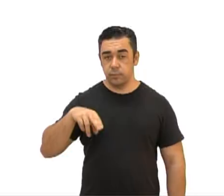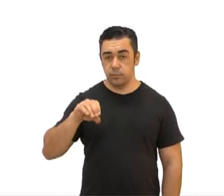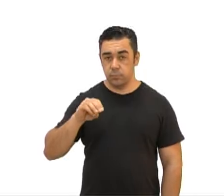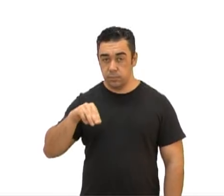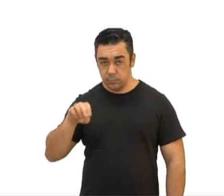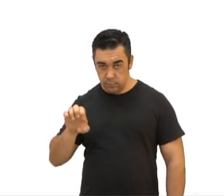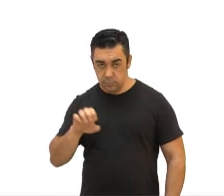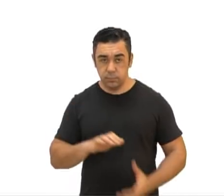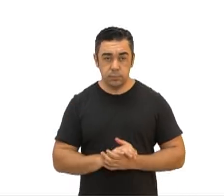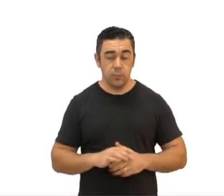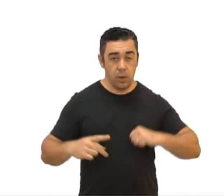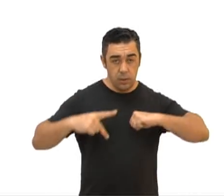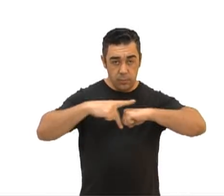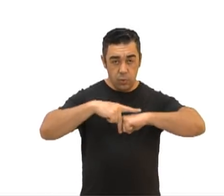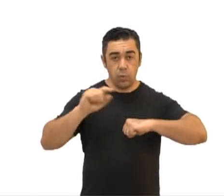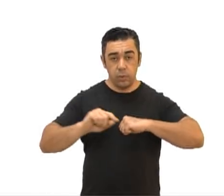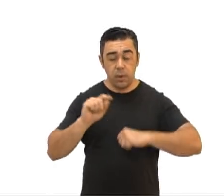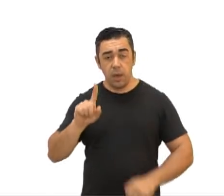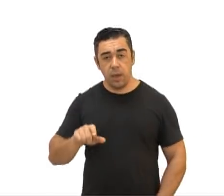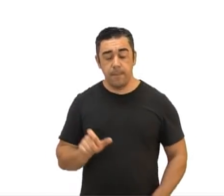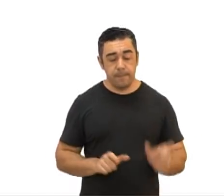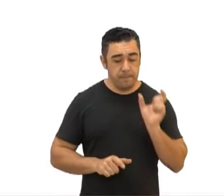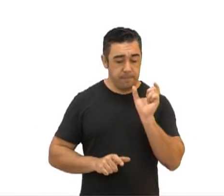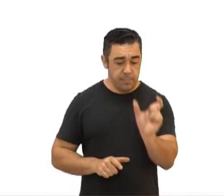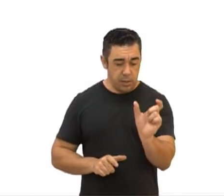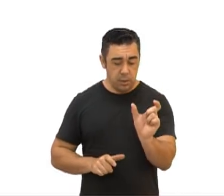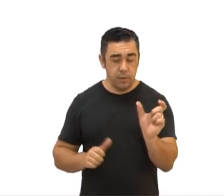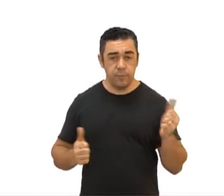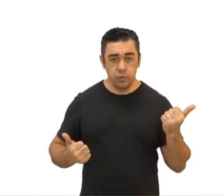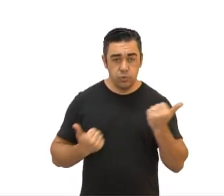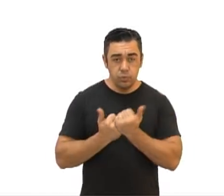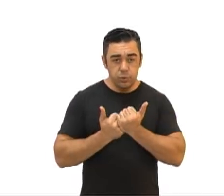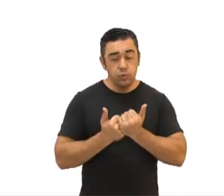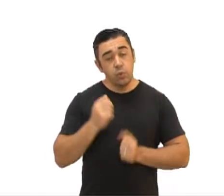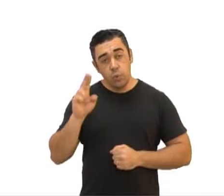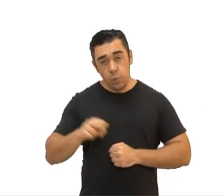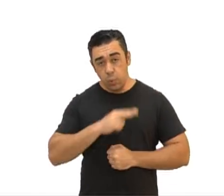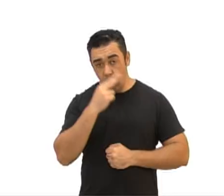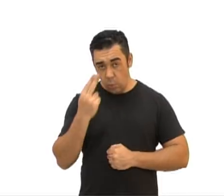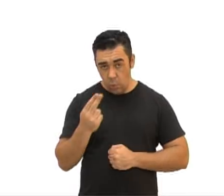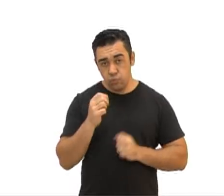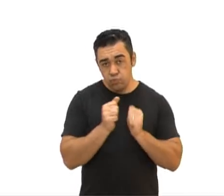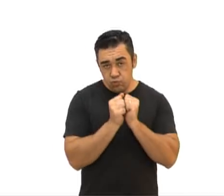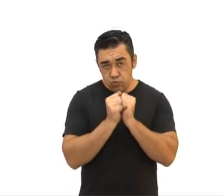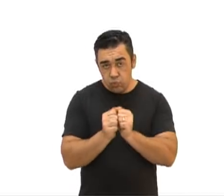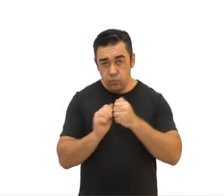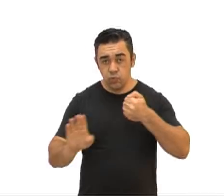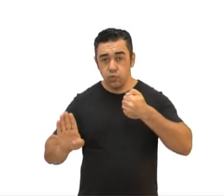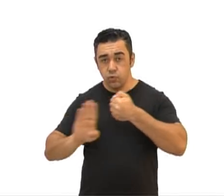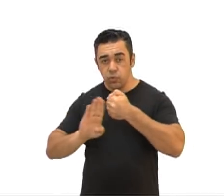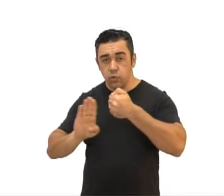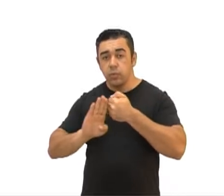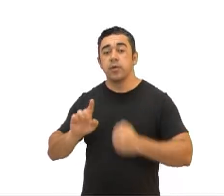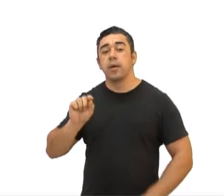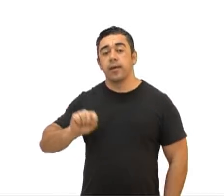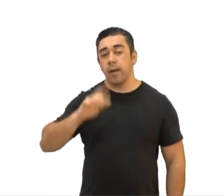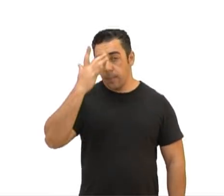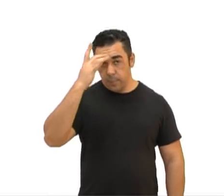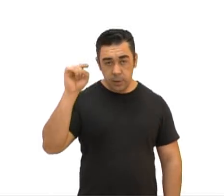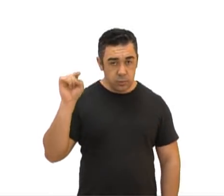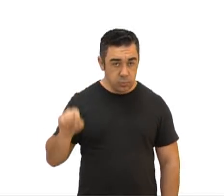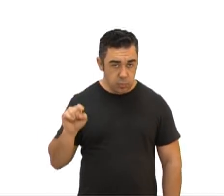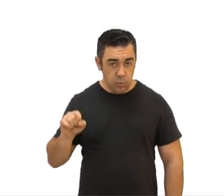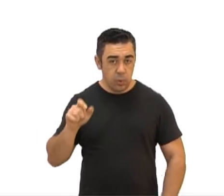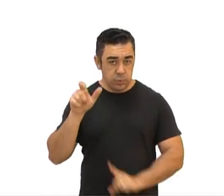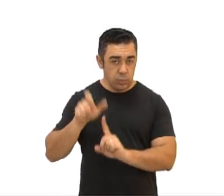que pronome é a palavra que substitui ou acompanha o substantivo, relacionando-o à pessoa do discurso, certo?